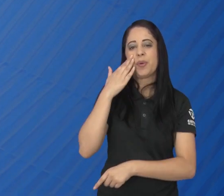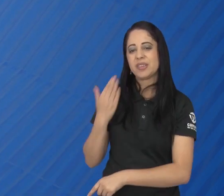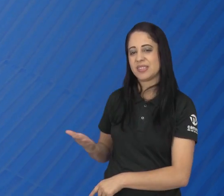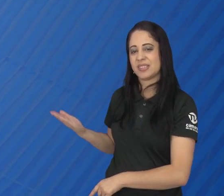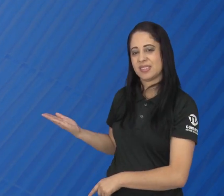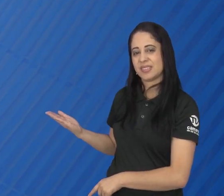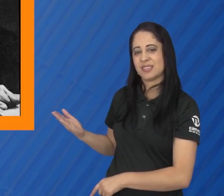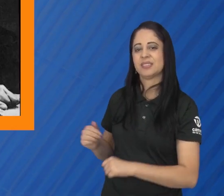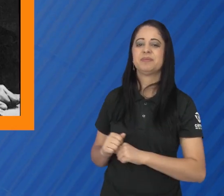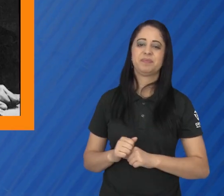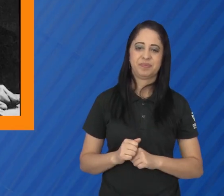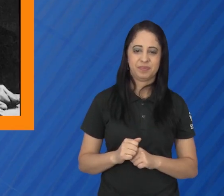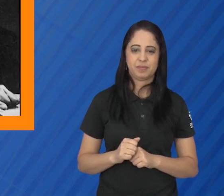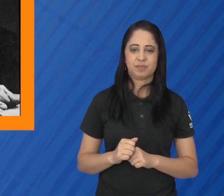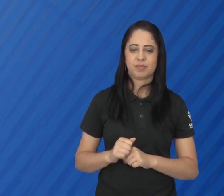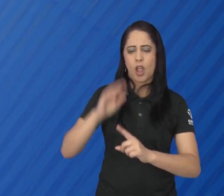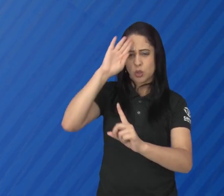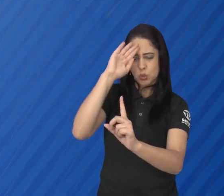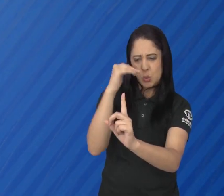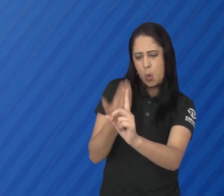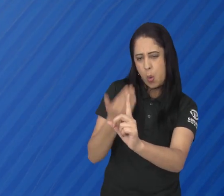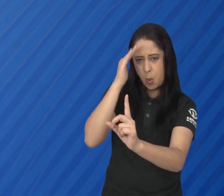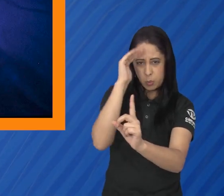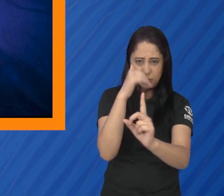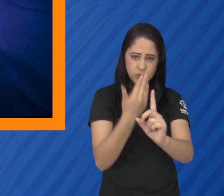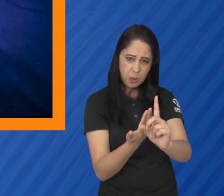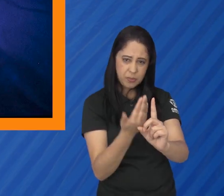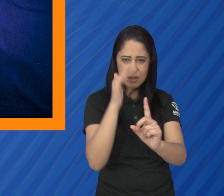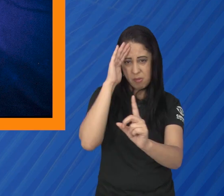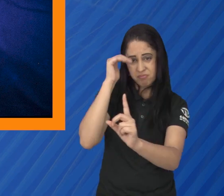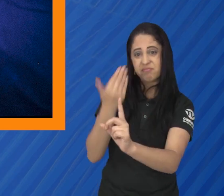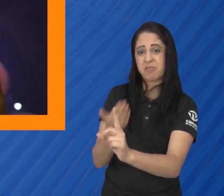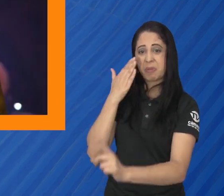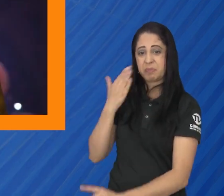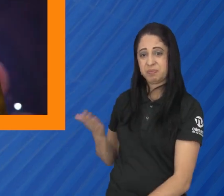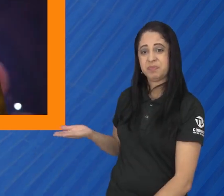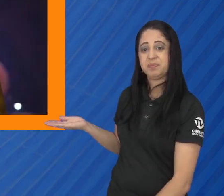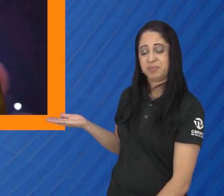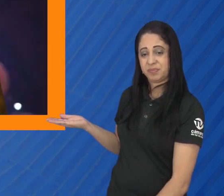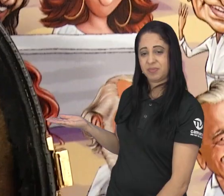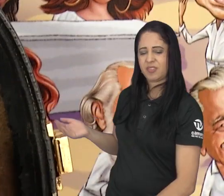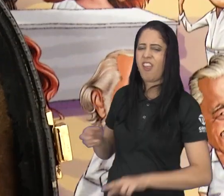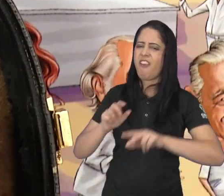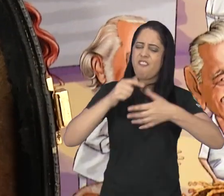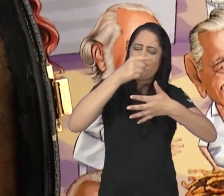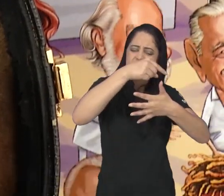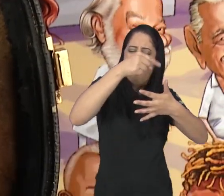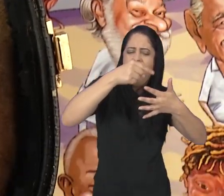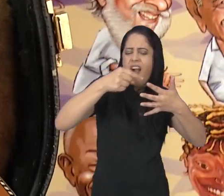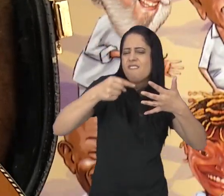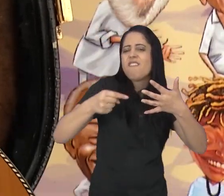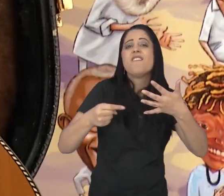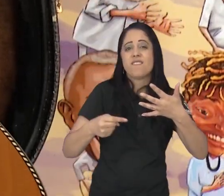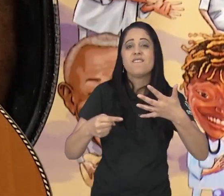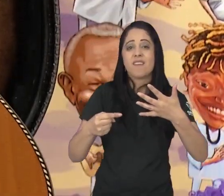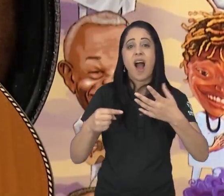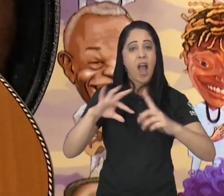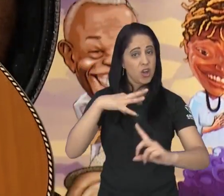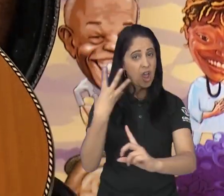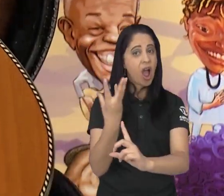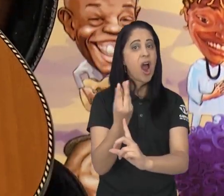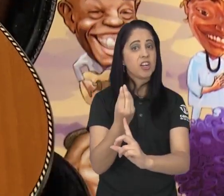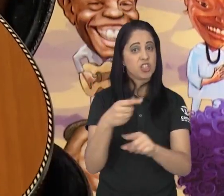Noel Rosa, Pixinguinha, Cartola, Bete Carvalho, Alcione e outros grandes artistas